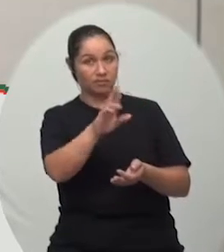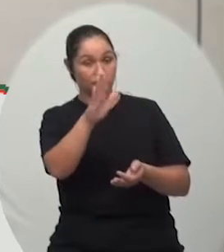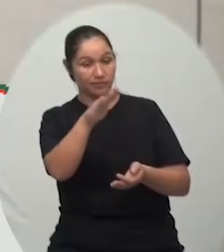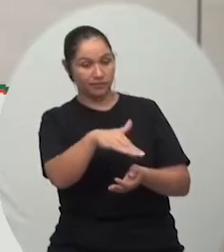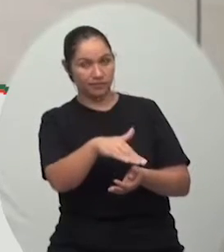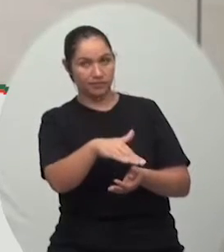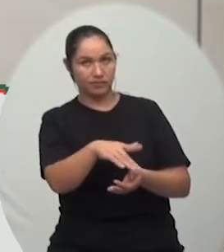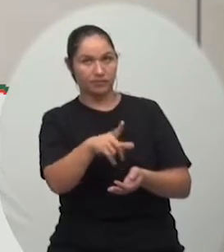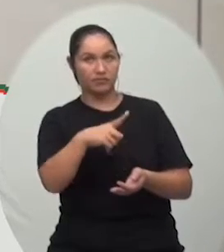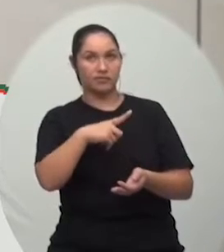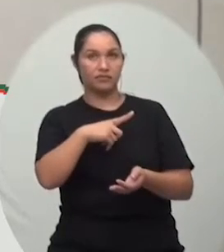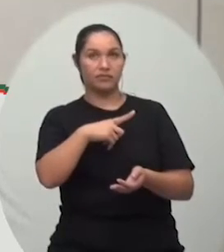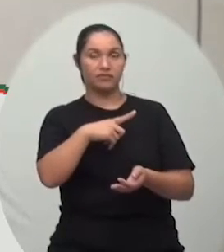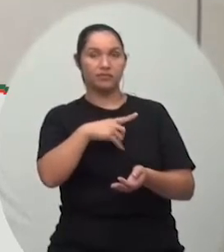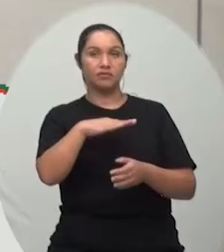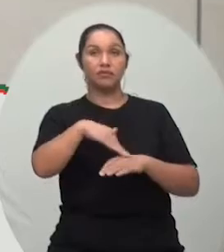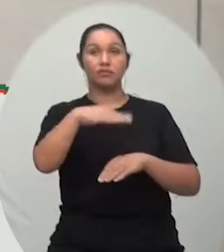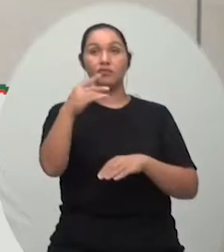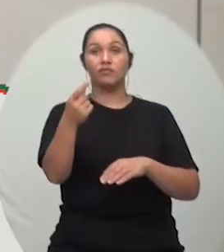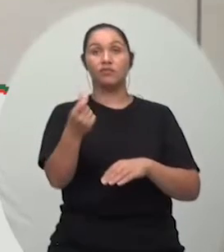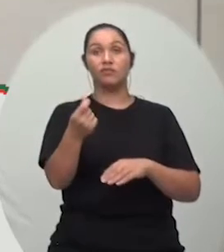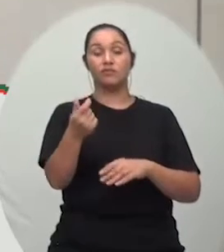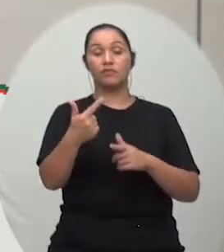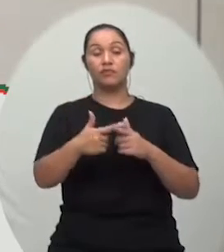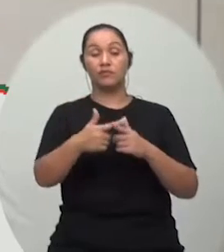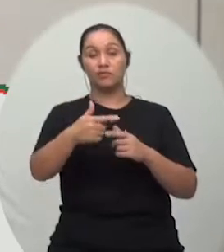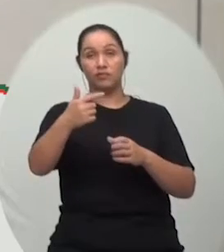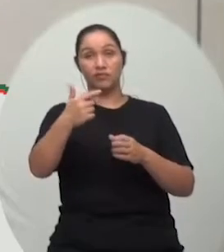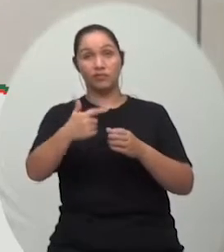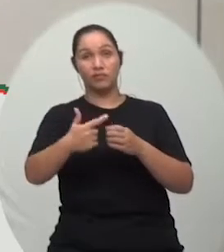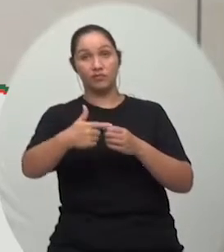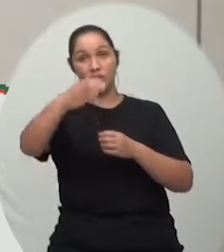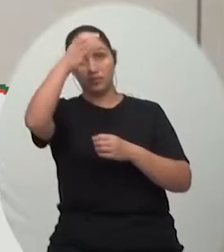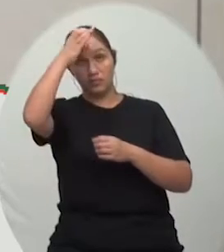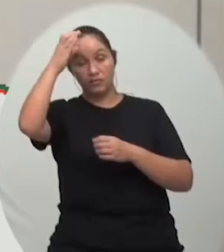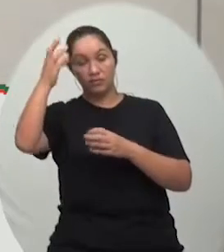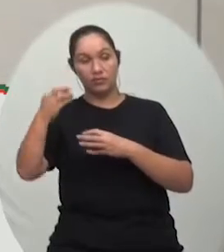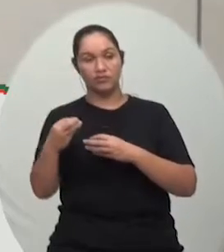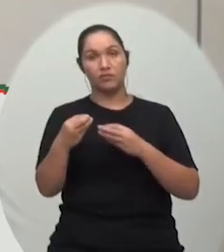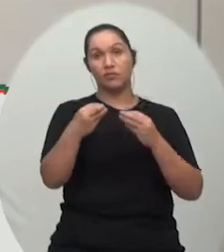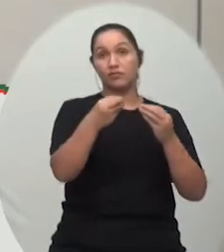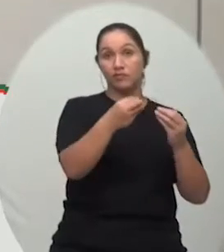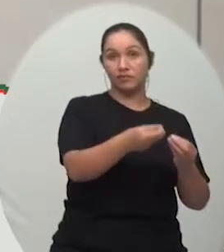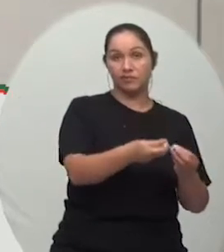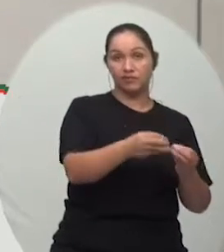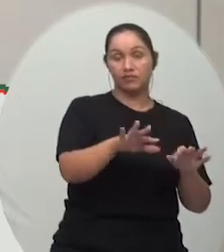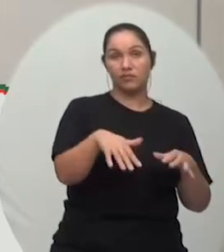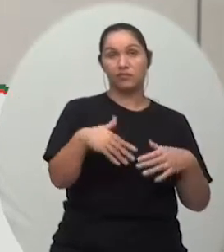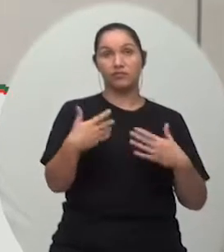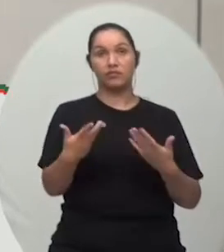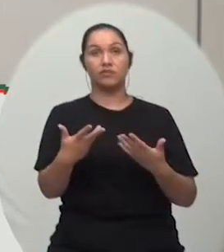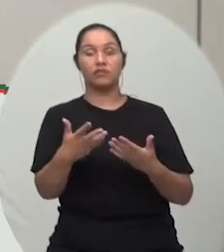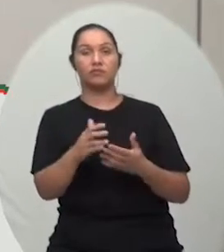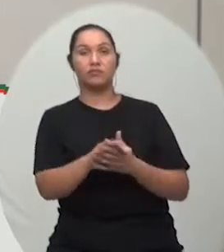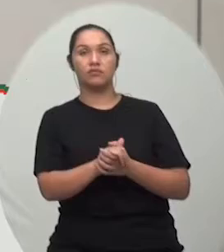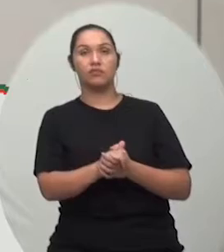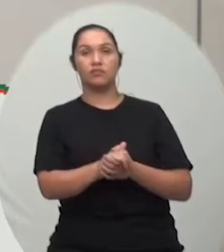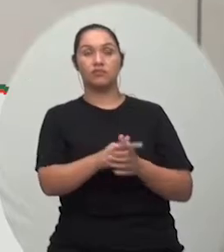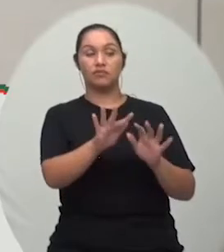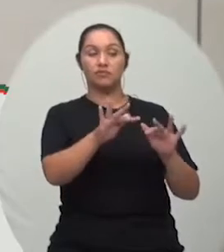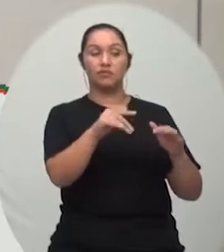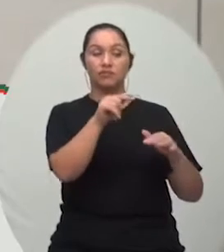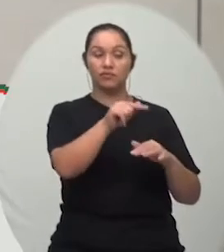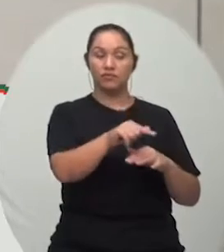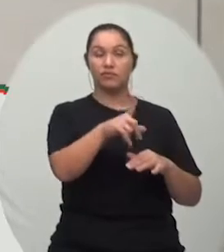esse complemento de renda. Então, na realidade, é um programa de complemento de renda, para que, no mínimo, as